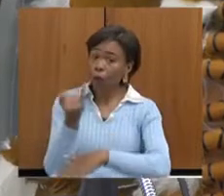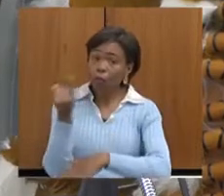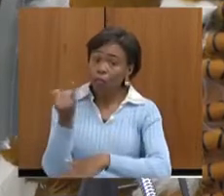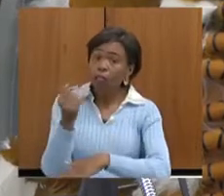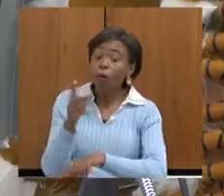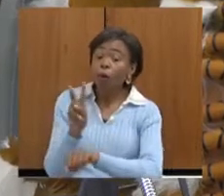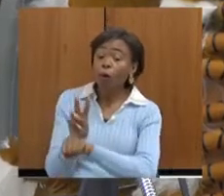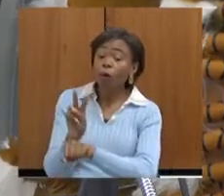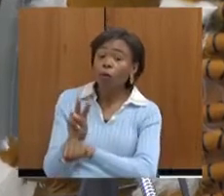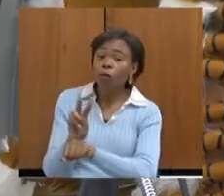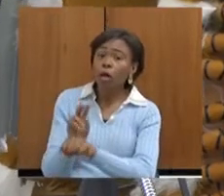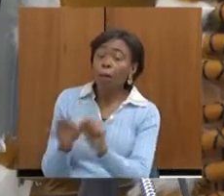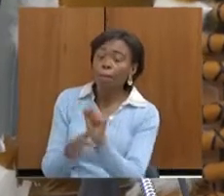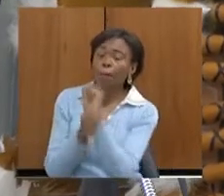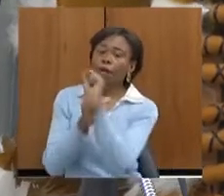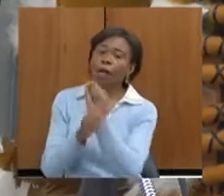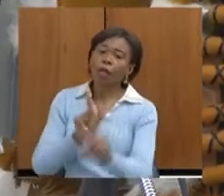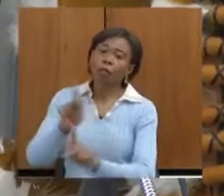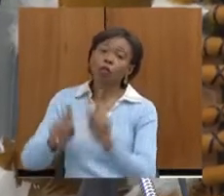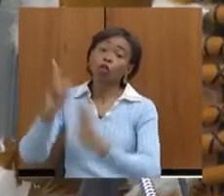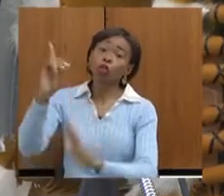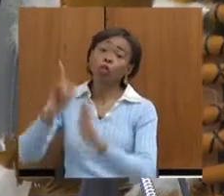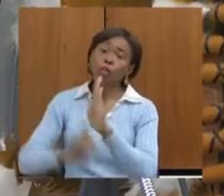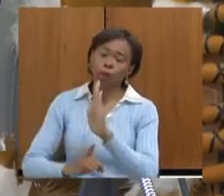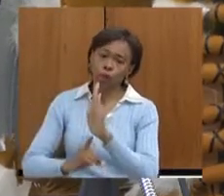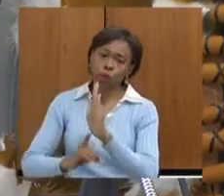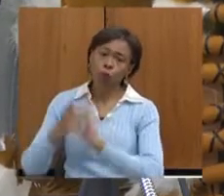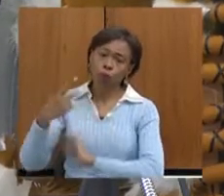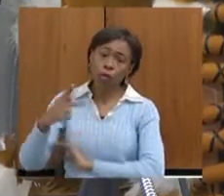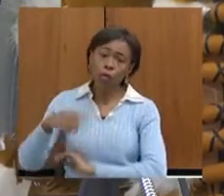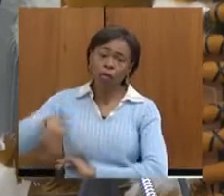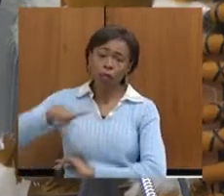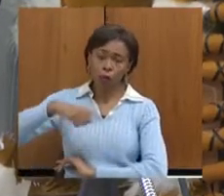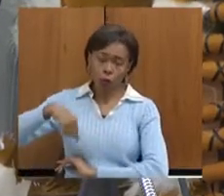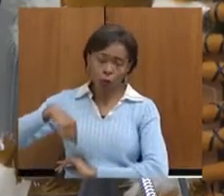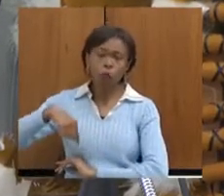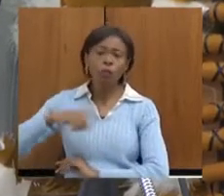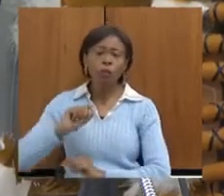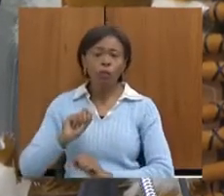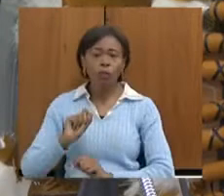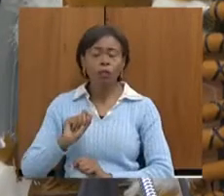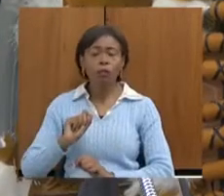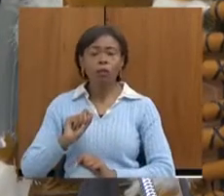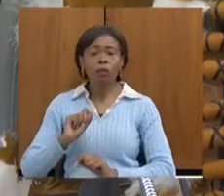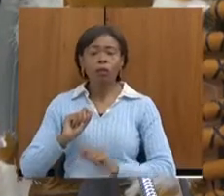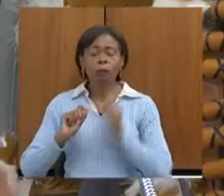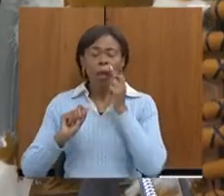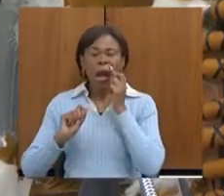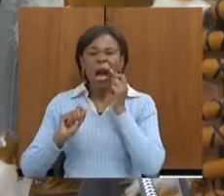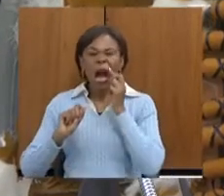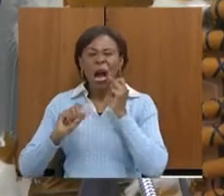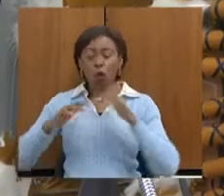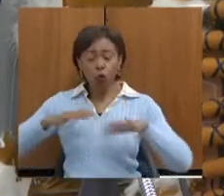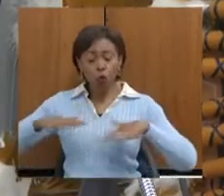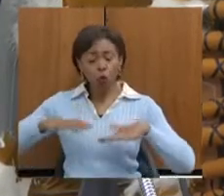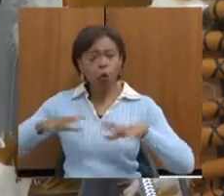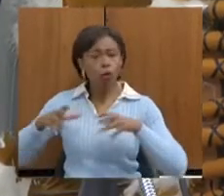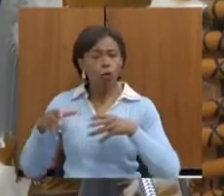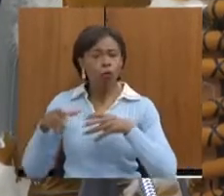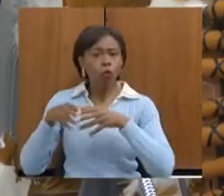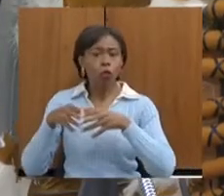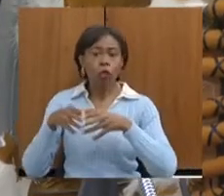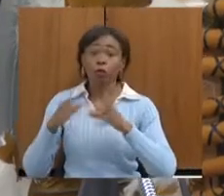atingido de ter autonomia que protege a legitimidade das iniciativas coletivas cômodos indígenas